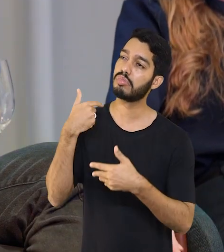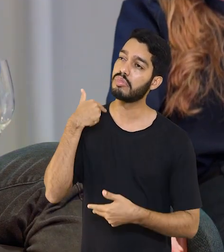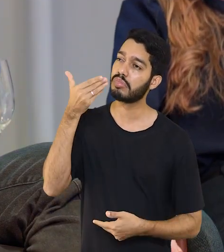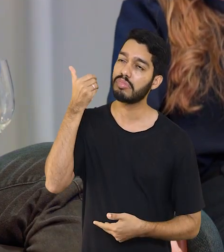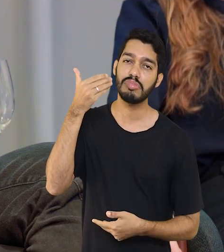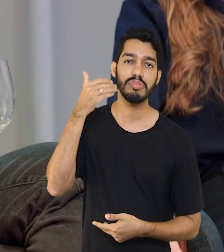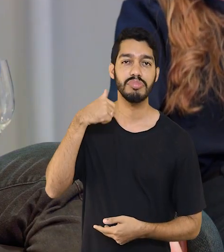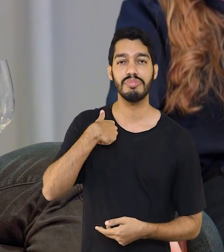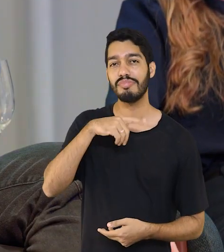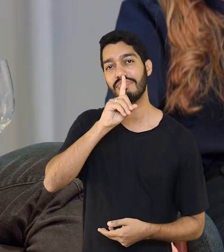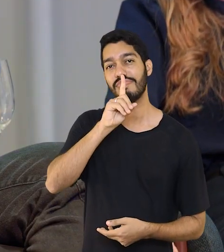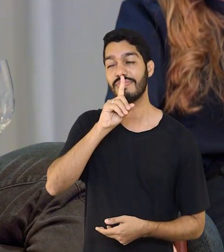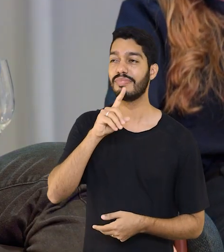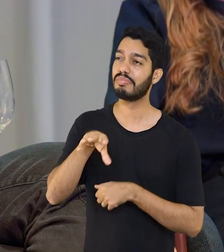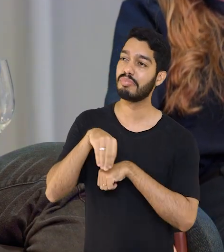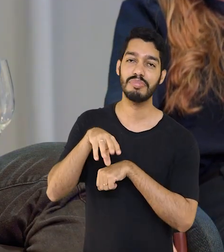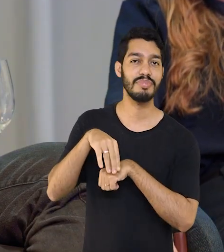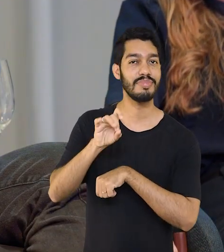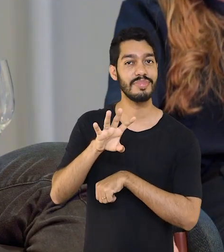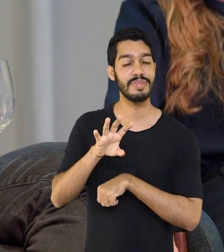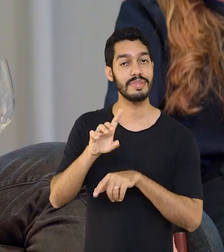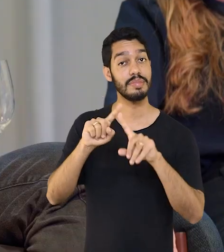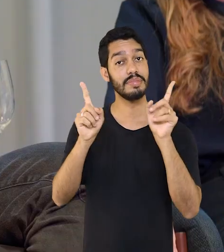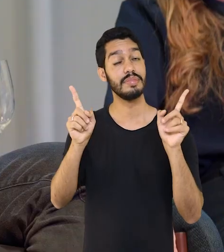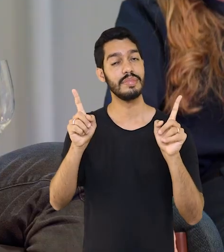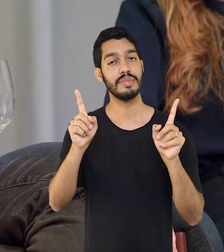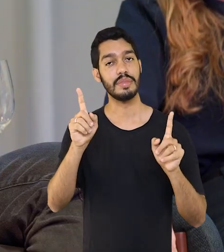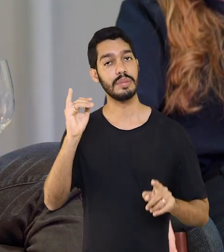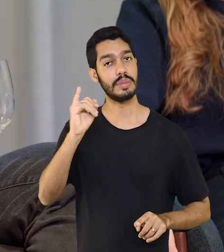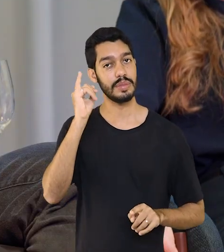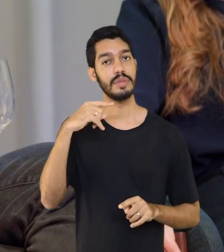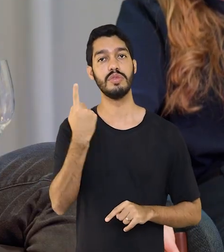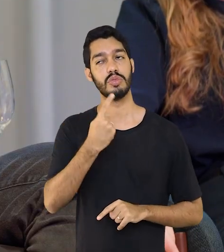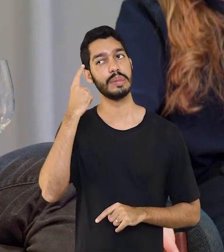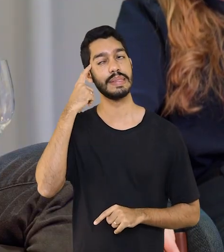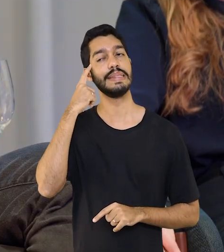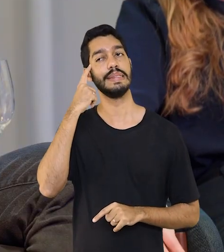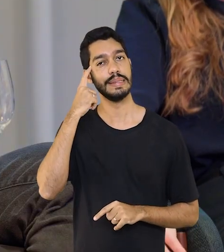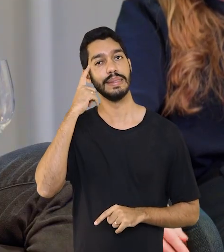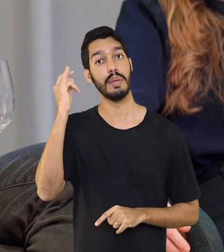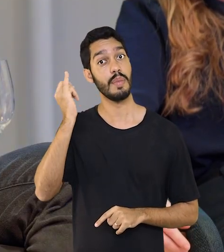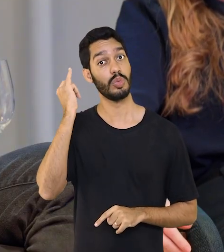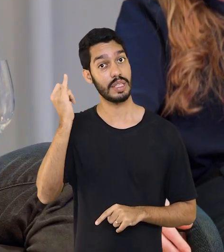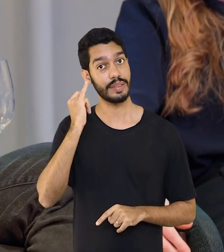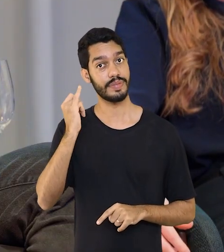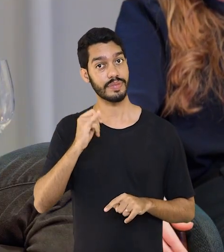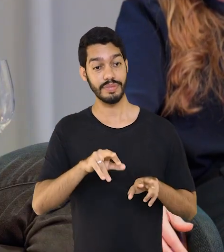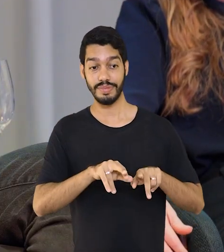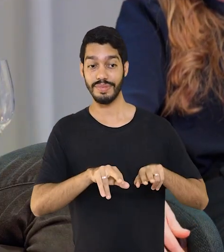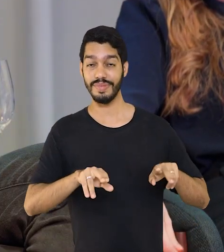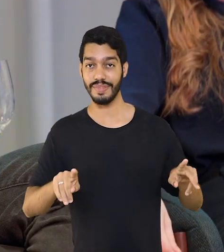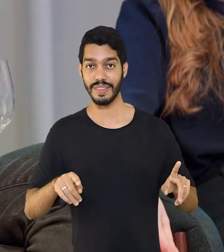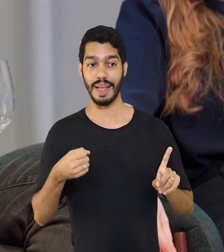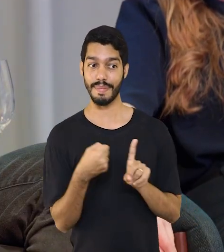algo que a gente tem que colocar no radar, que é importante a gente tirar efeitos líquidos